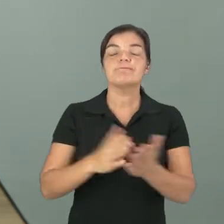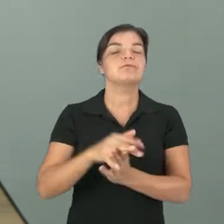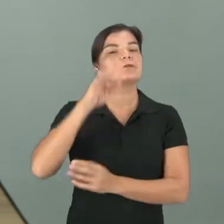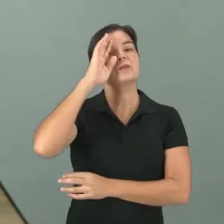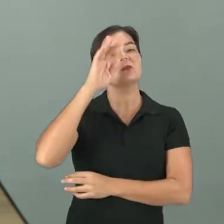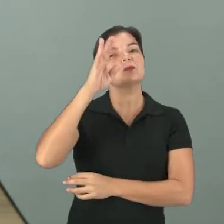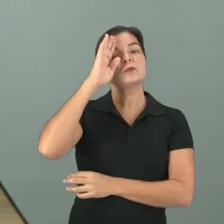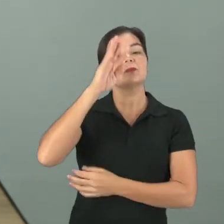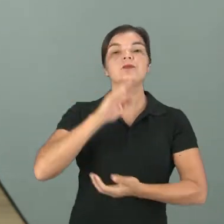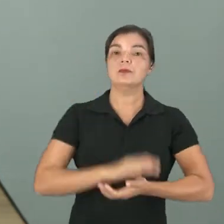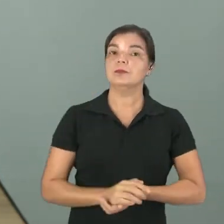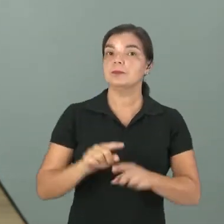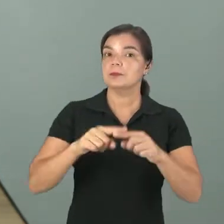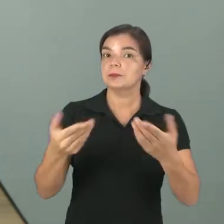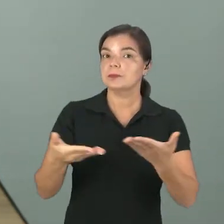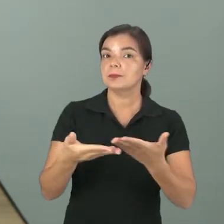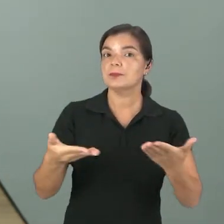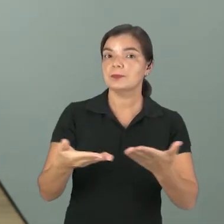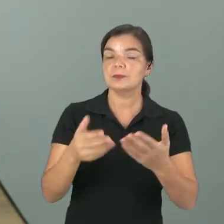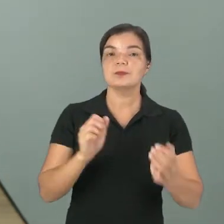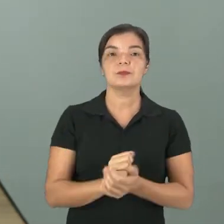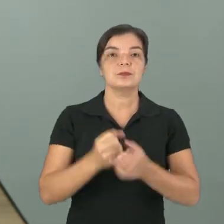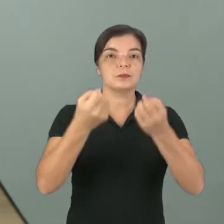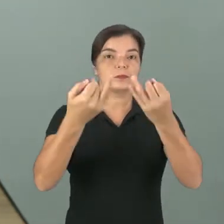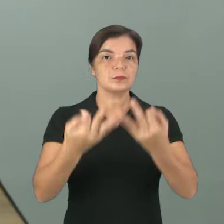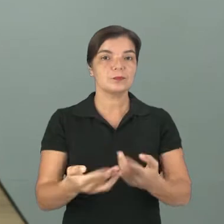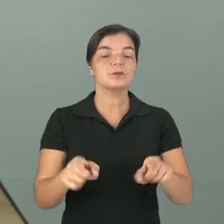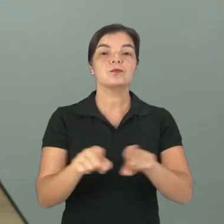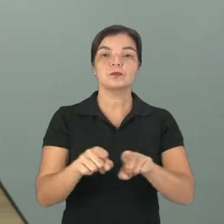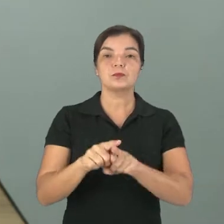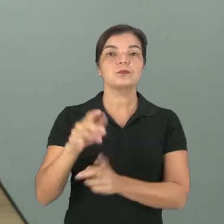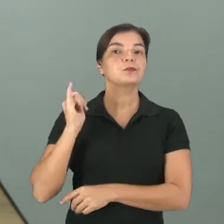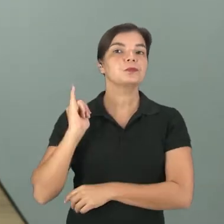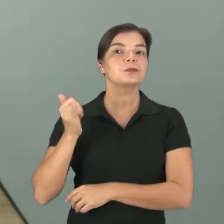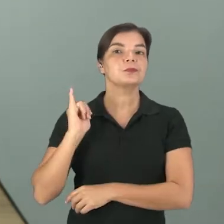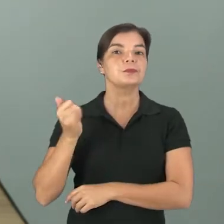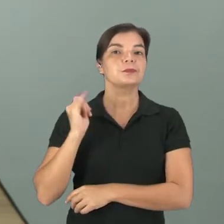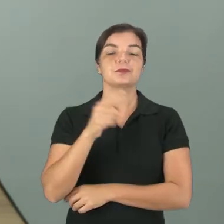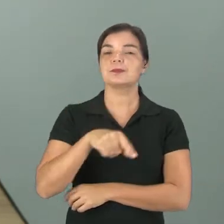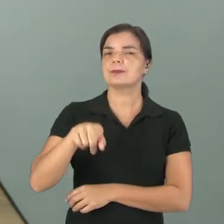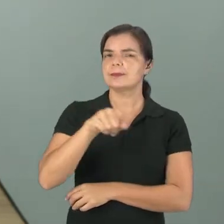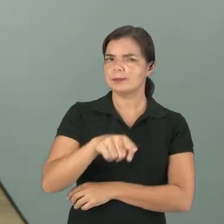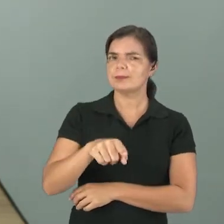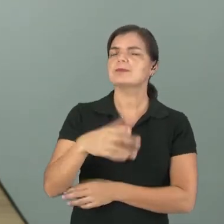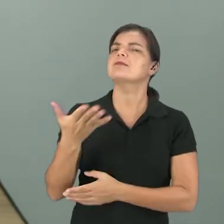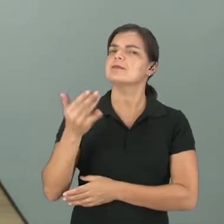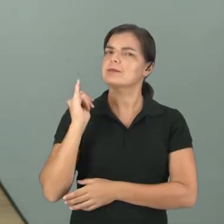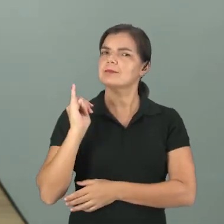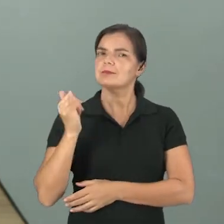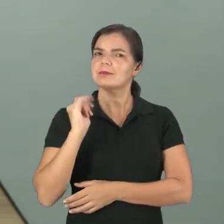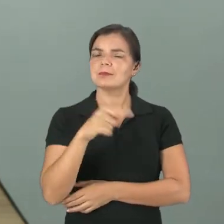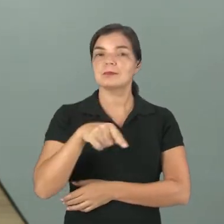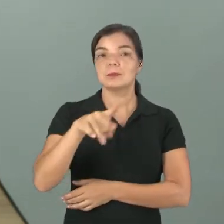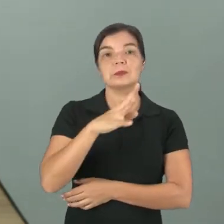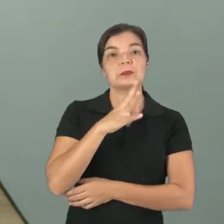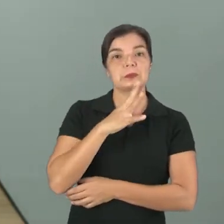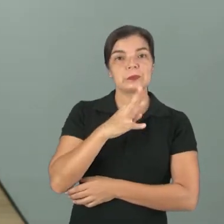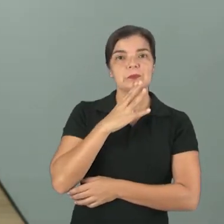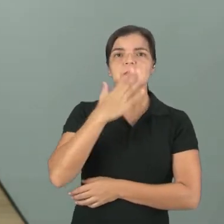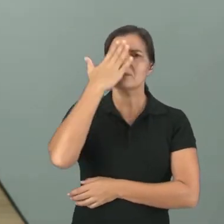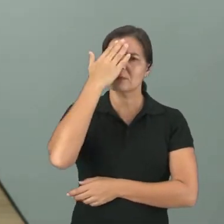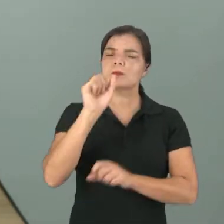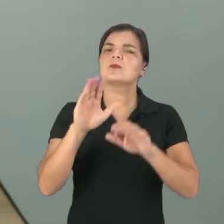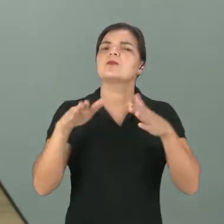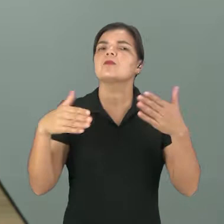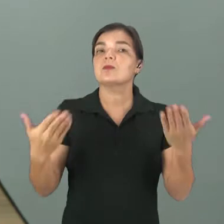mundo de imaginação. Mas hoje nós falaremos sobre os contos. Você já ouviu algum conto? Você conhece? Você